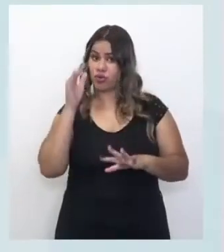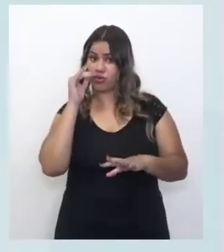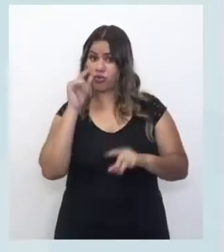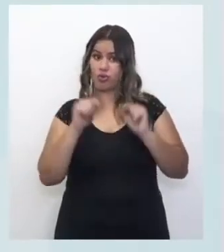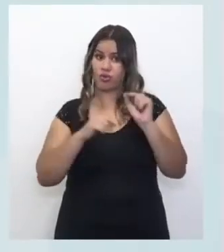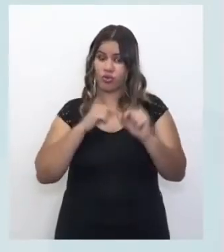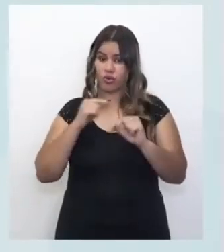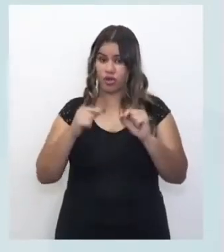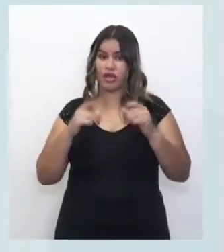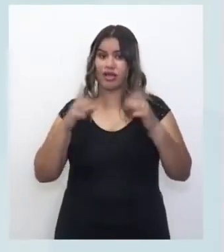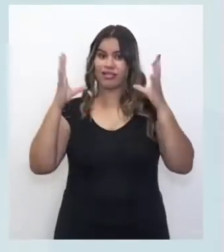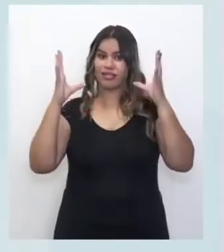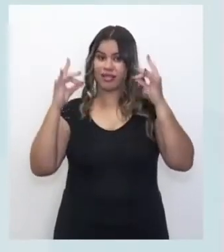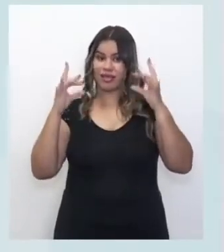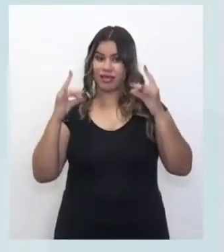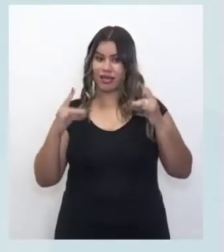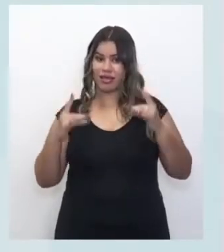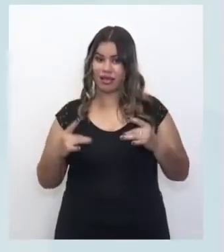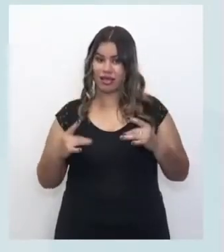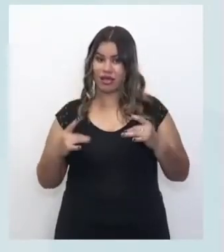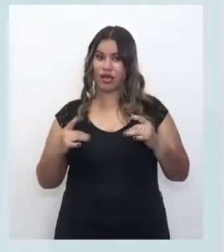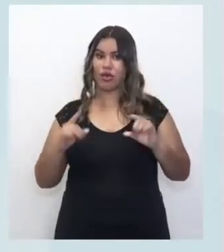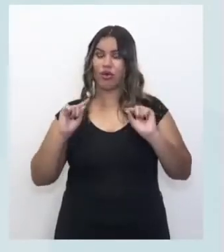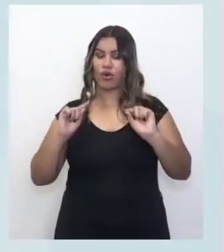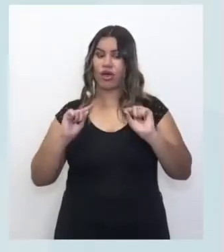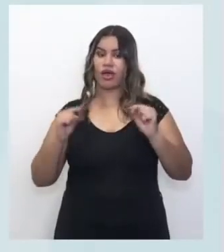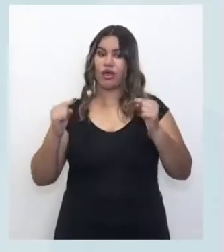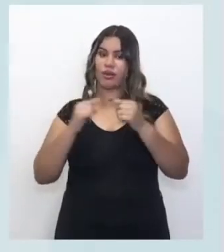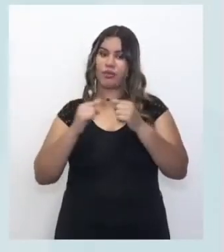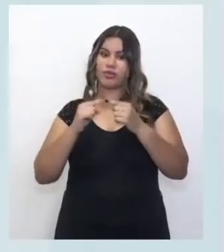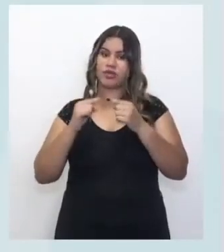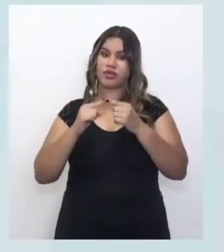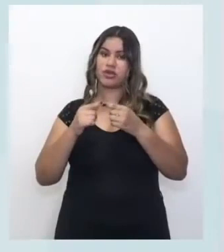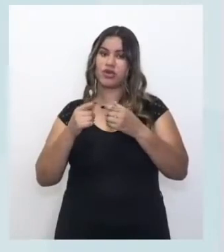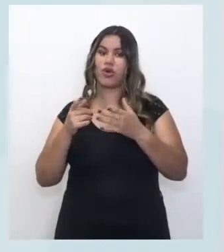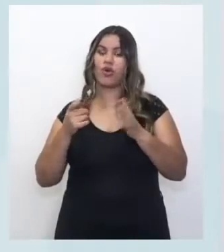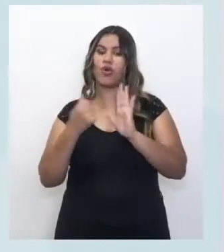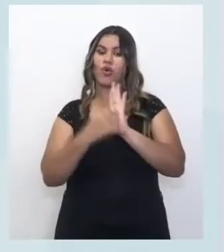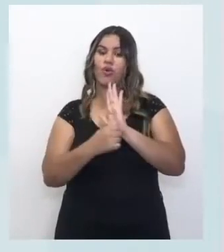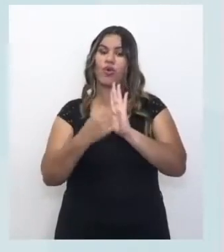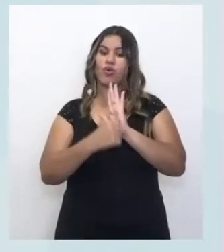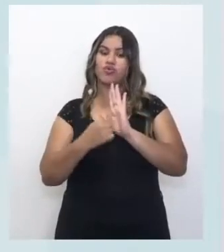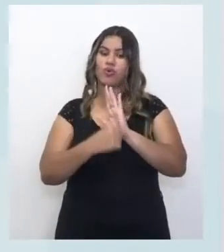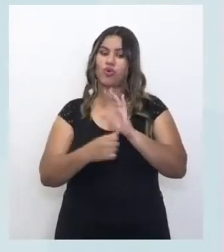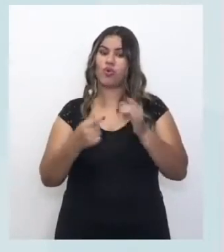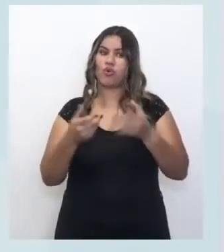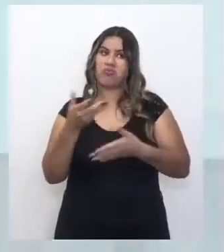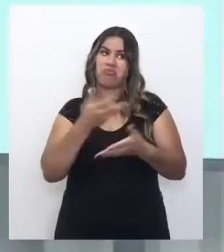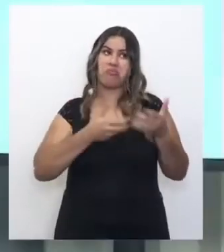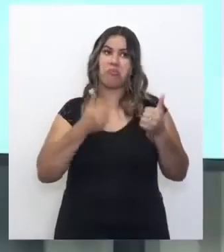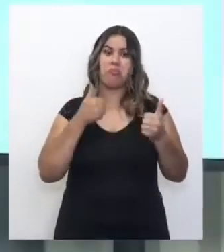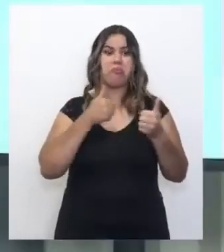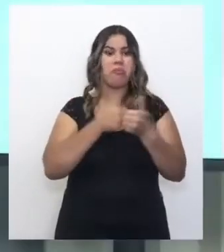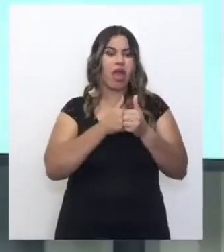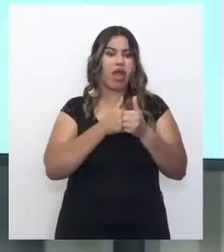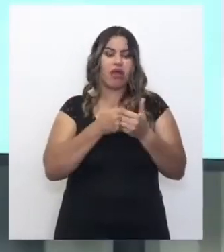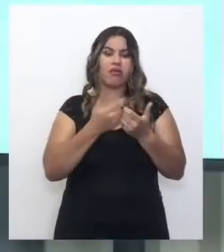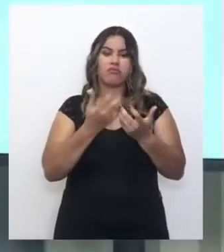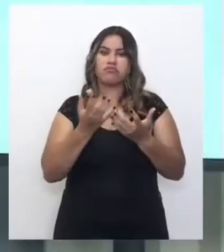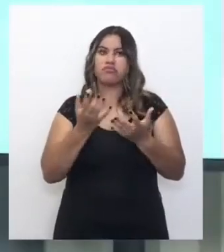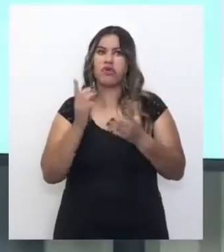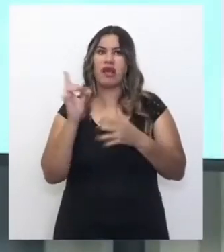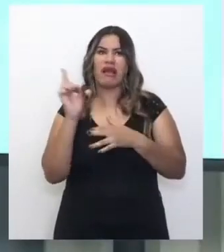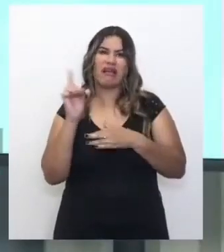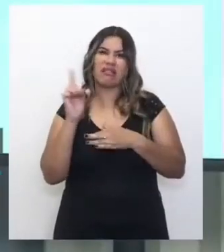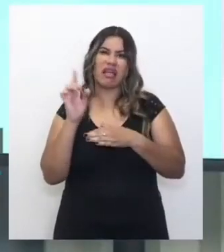Como está sendo descrito, qual é a relação que o autor tem com os seres? É uma relação muito próxima? É algo que não tem